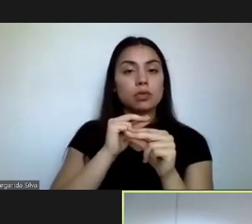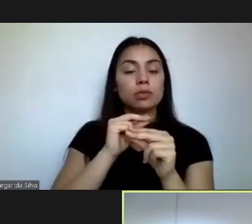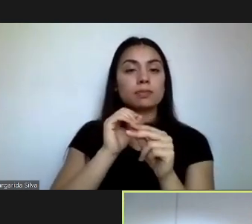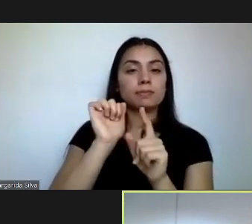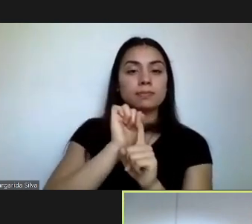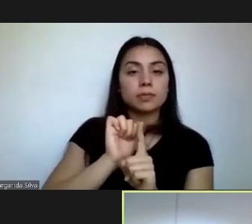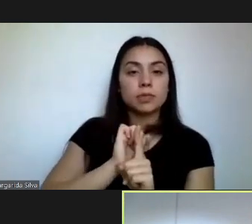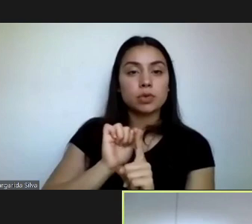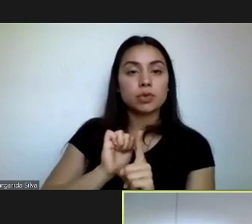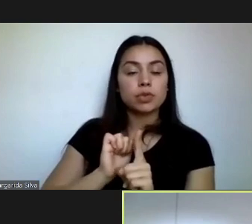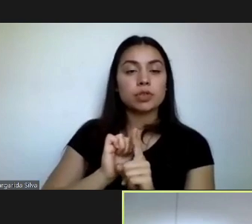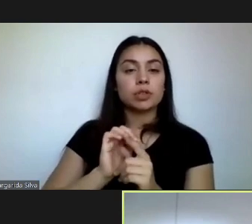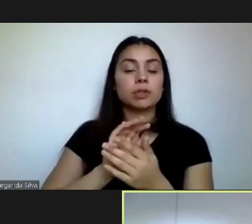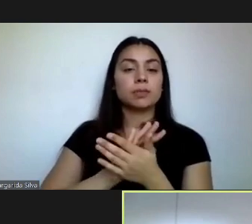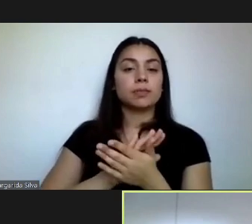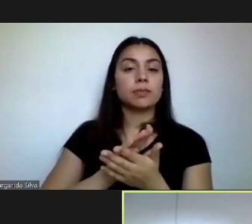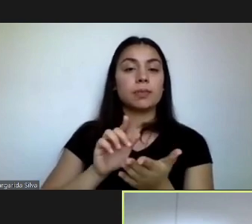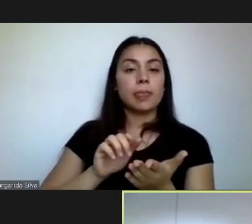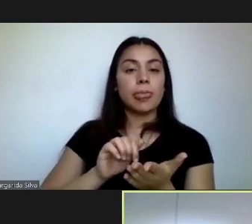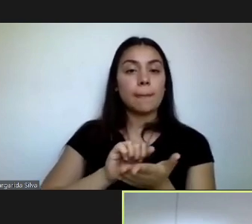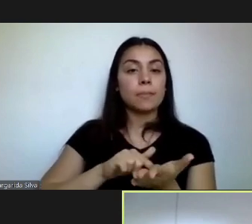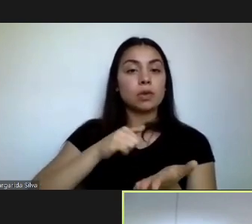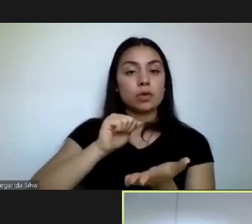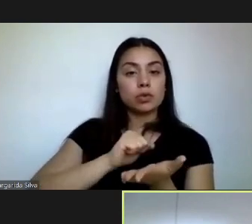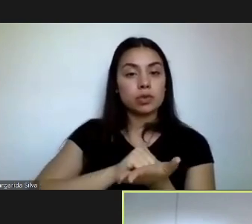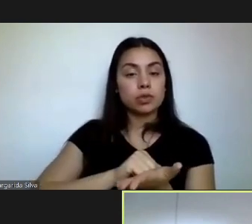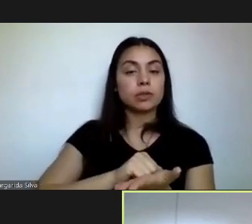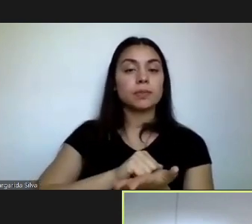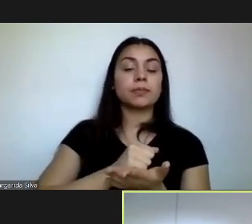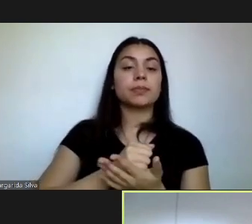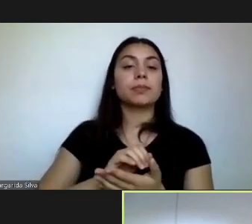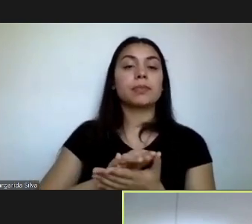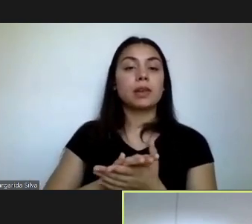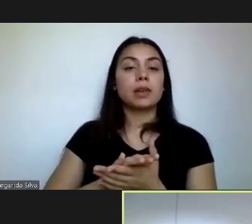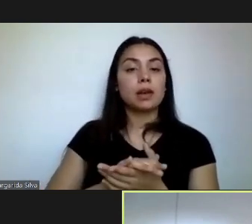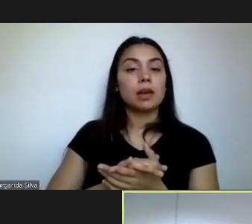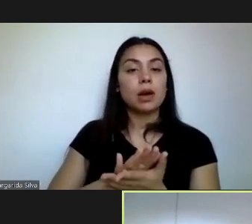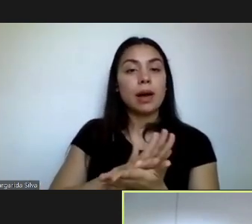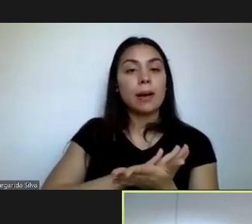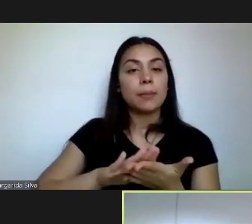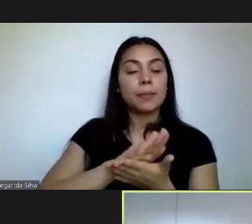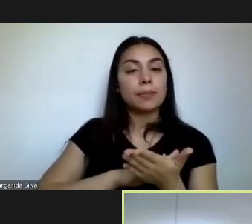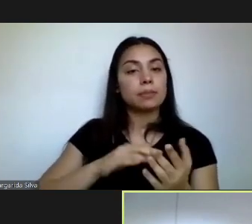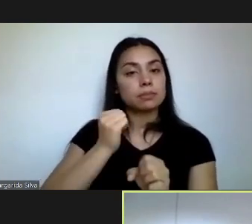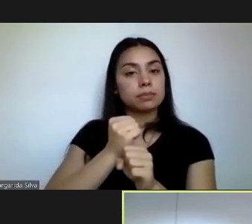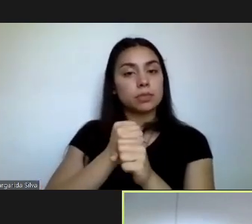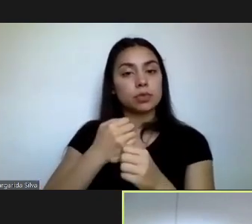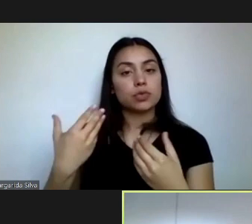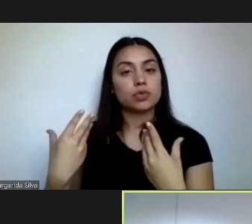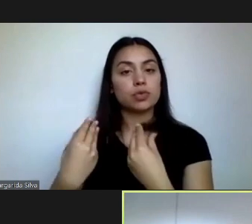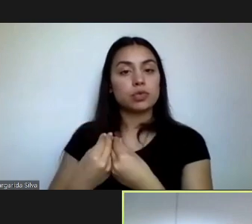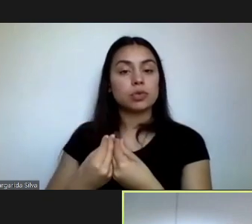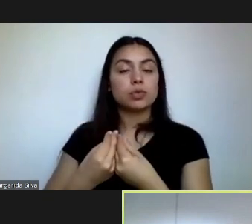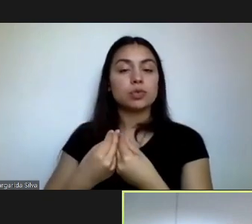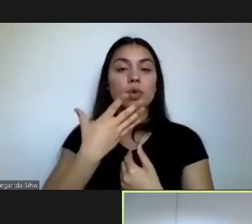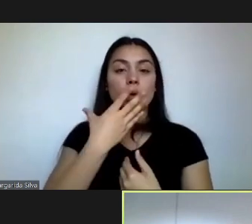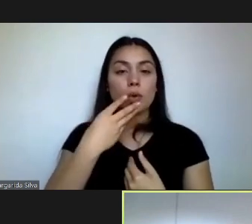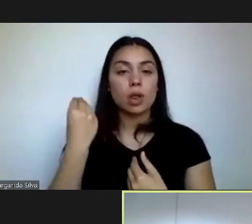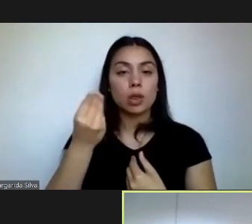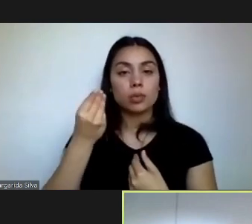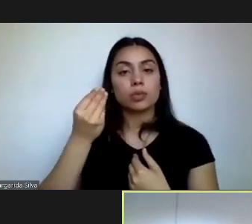outras nacionalidades. A base para trabalhar com os alunos ucranianos é exatamente igual àquela que